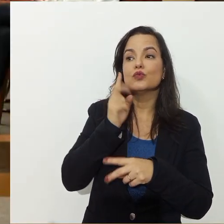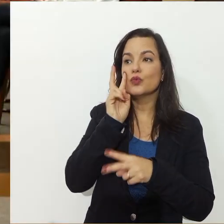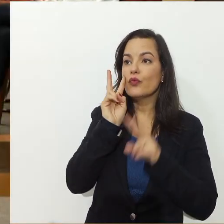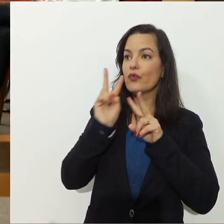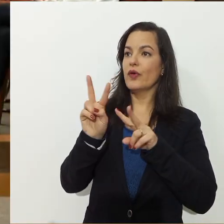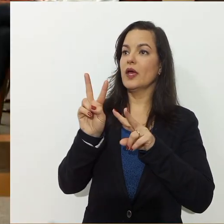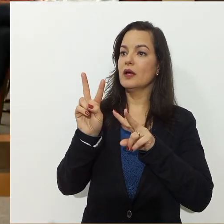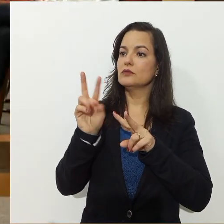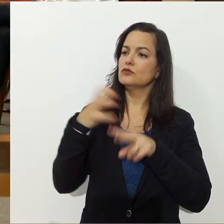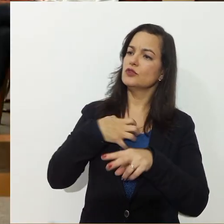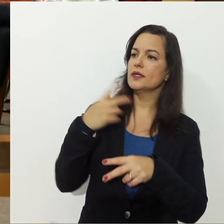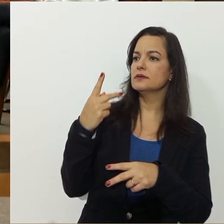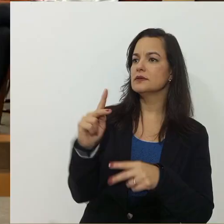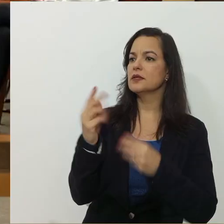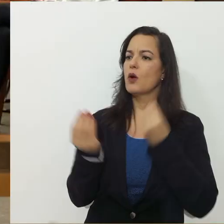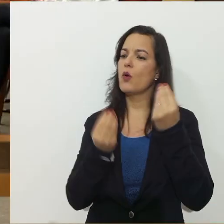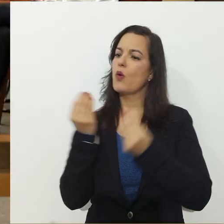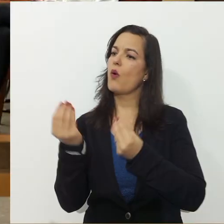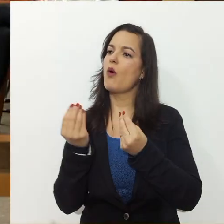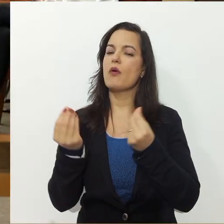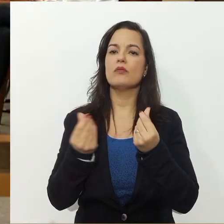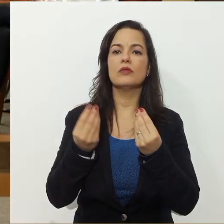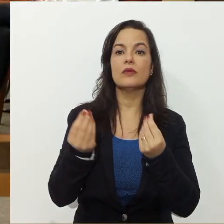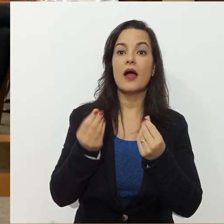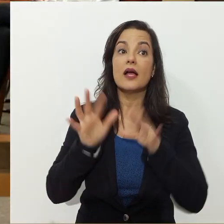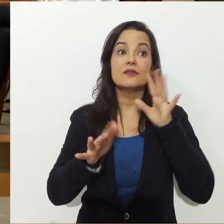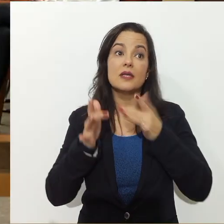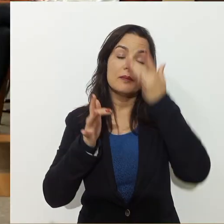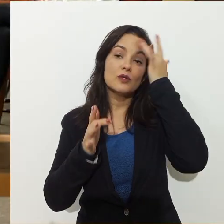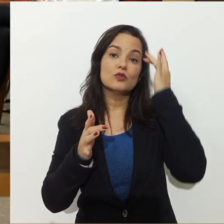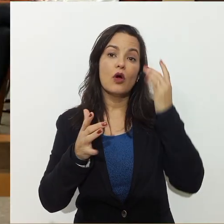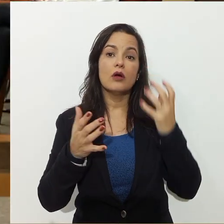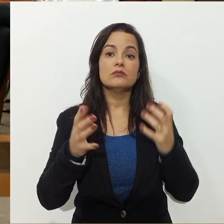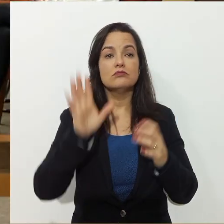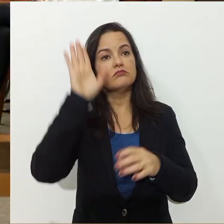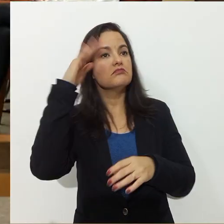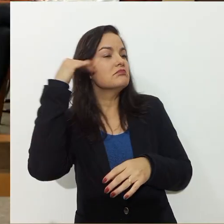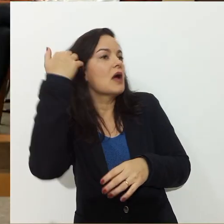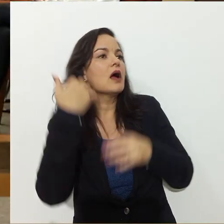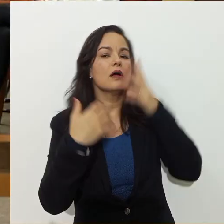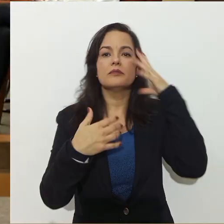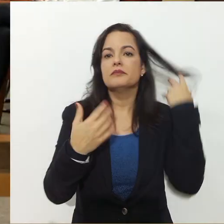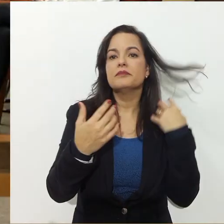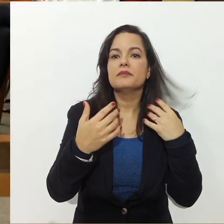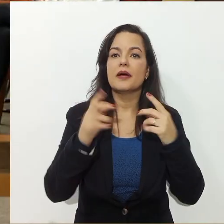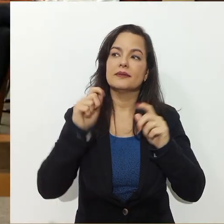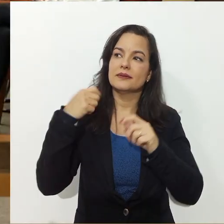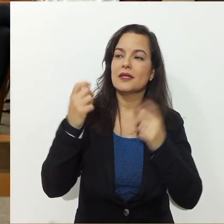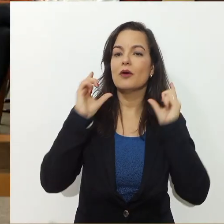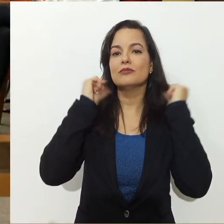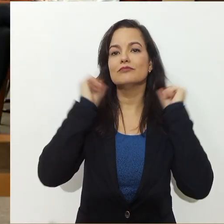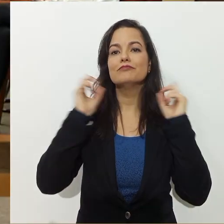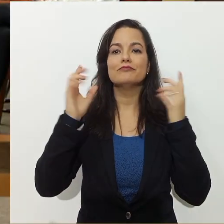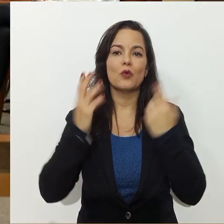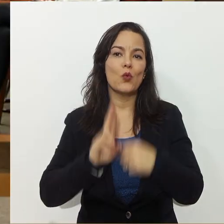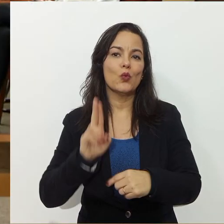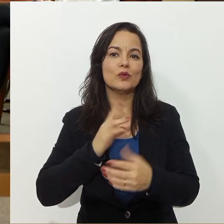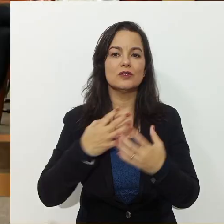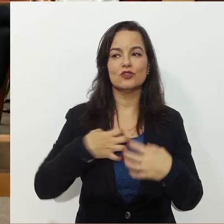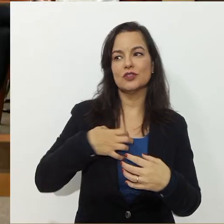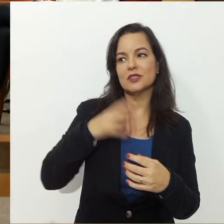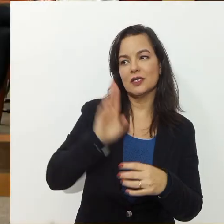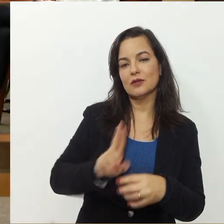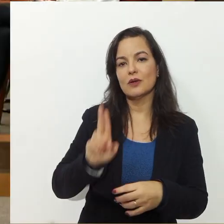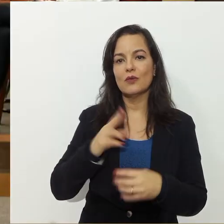se movimenta. Às vezes a pessoa mexe muito no cabelo, então ganha um sinal ali. Às vezes o cabelo é comprido, ganha um sinal no